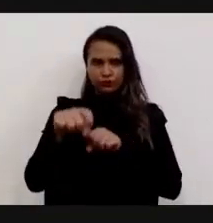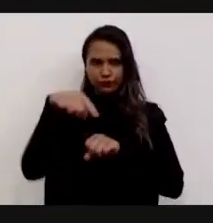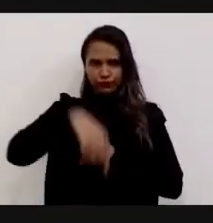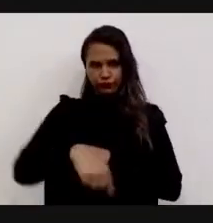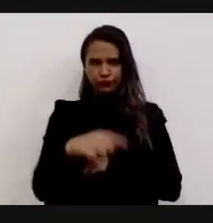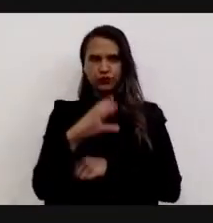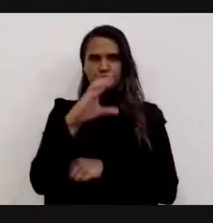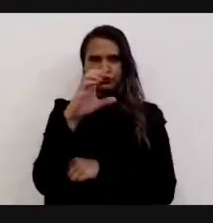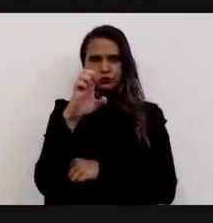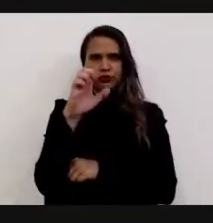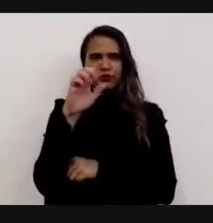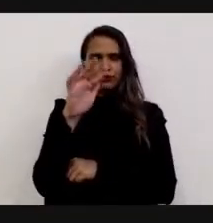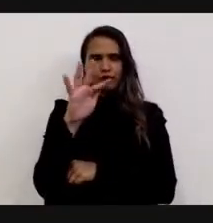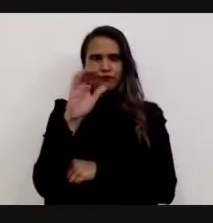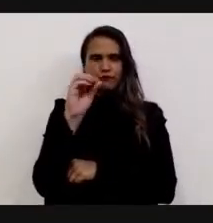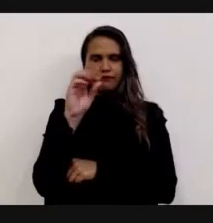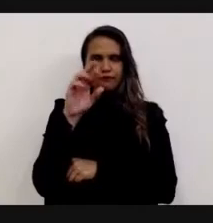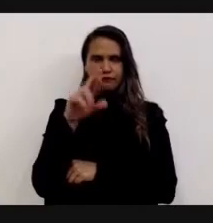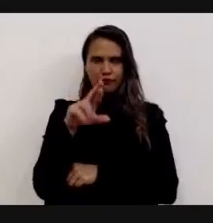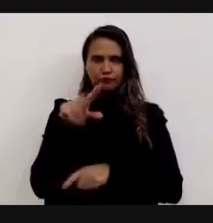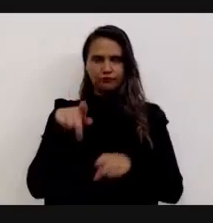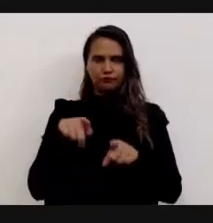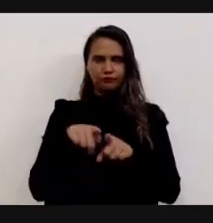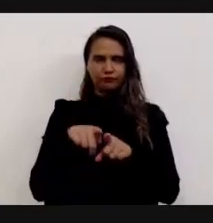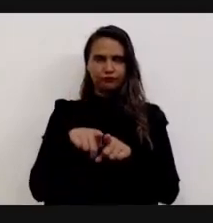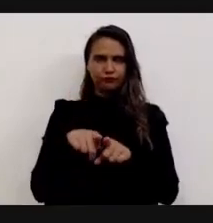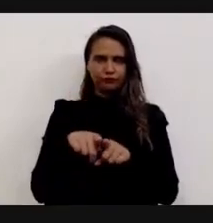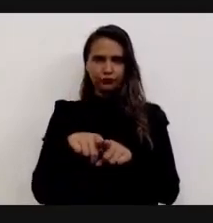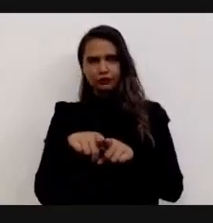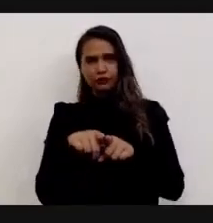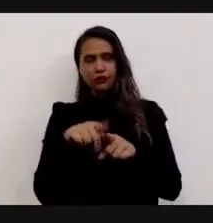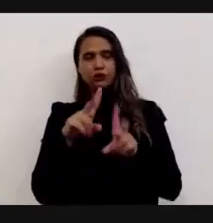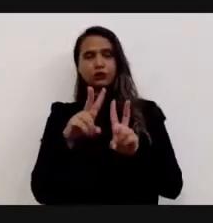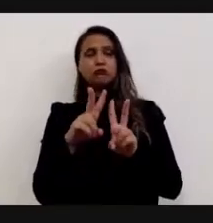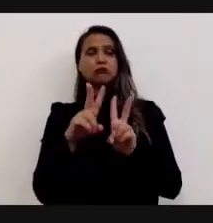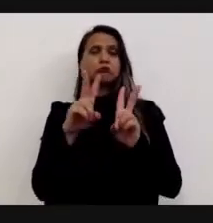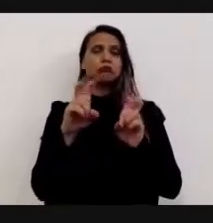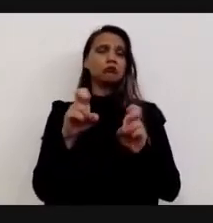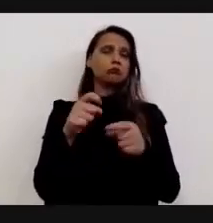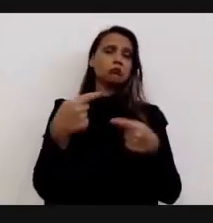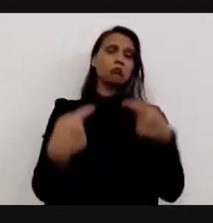grupos de pesquisa e extensão intitulado Afetos e Política.